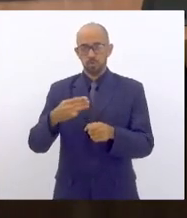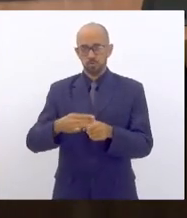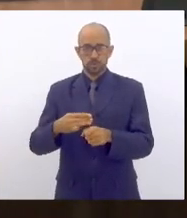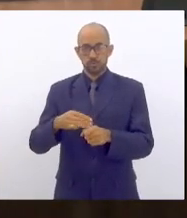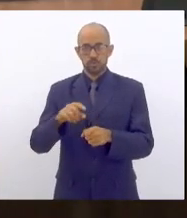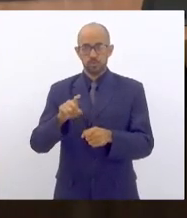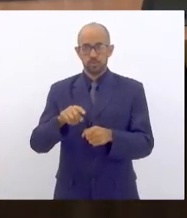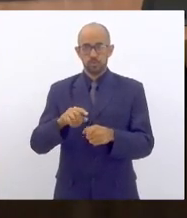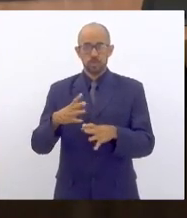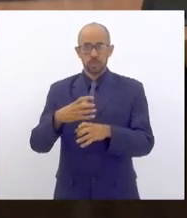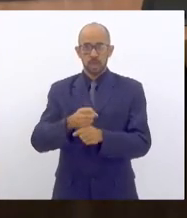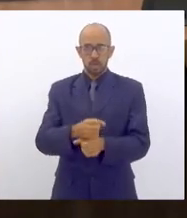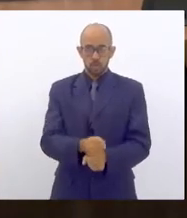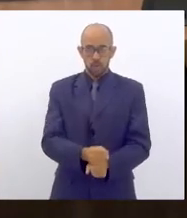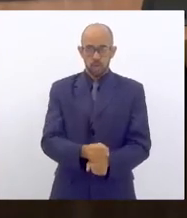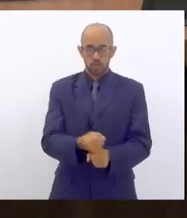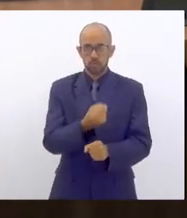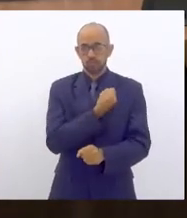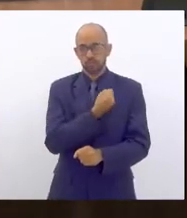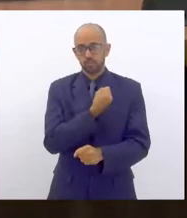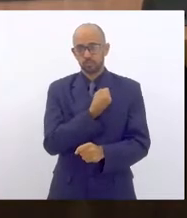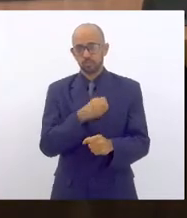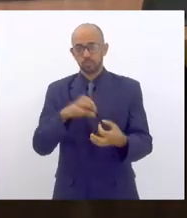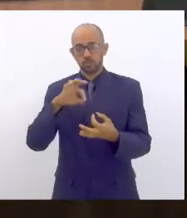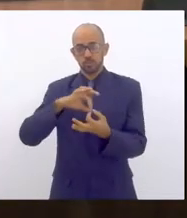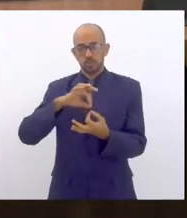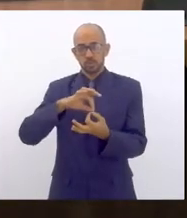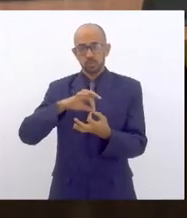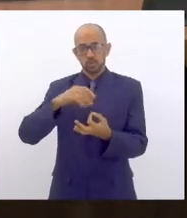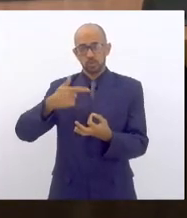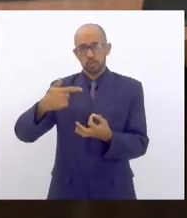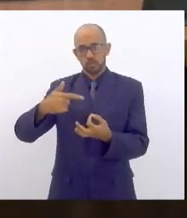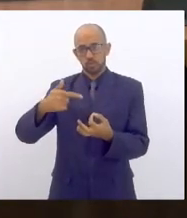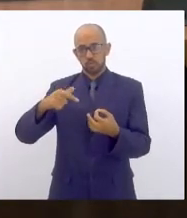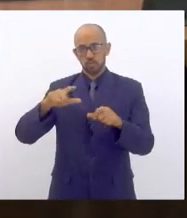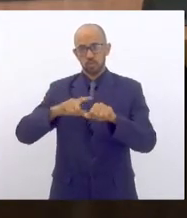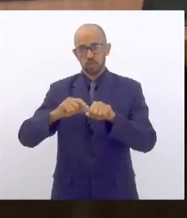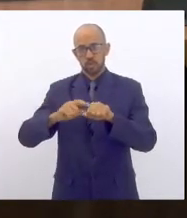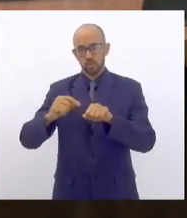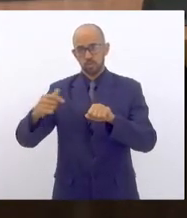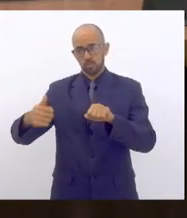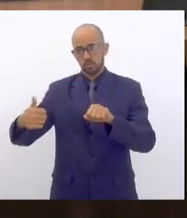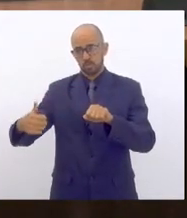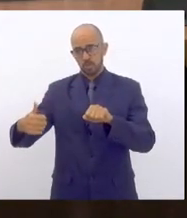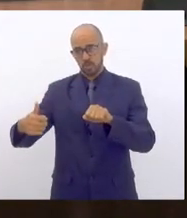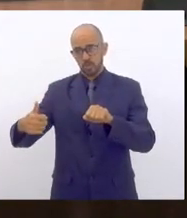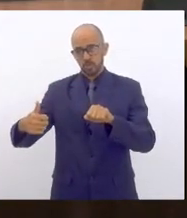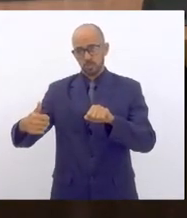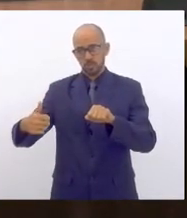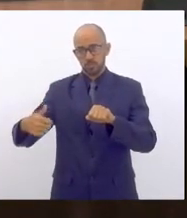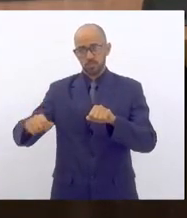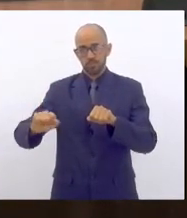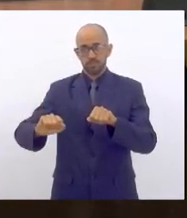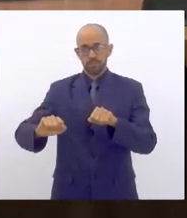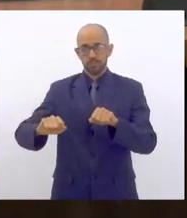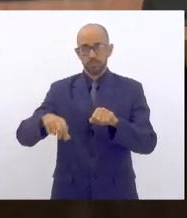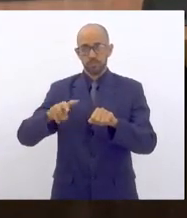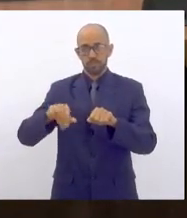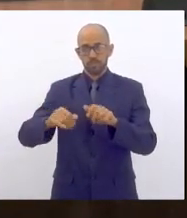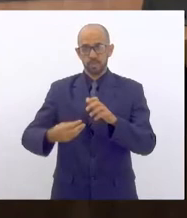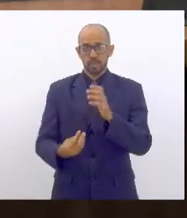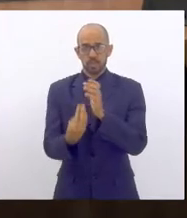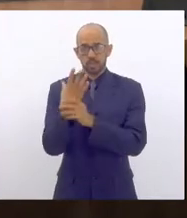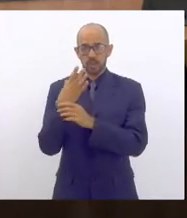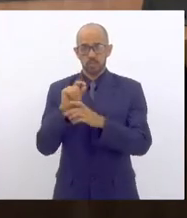indicadores referente ao inciso 2º do artigo 1º, como está escrito, e será